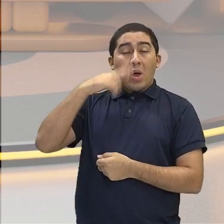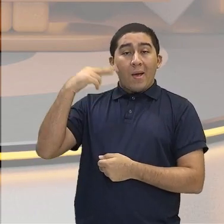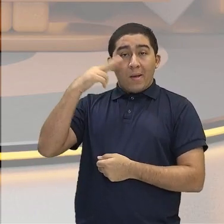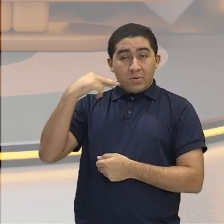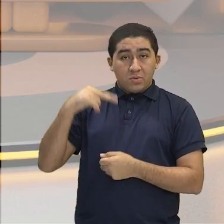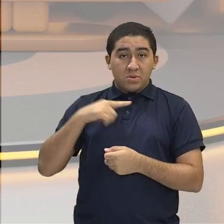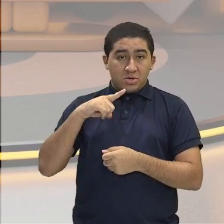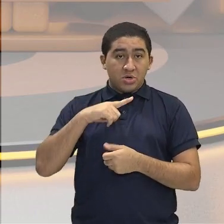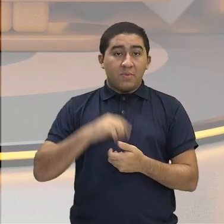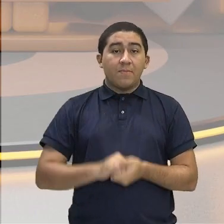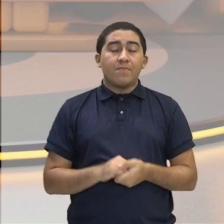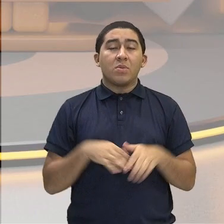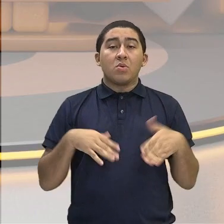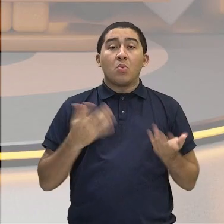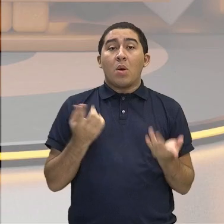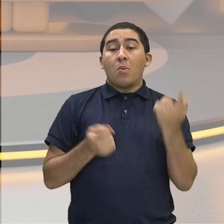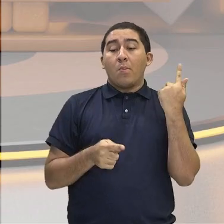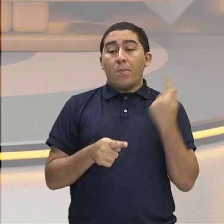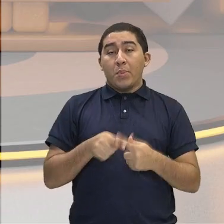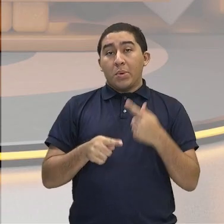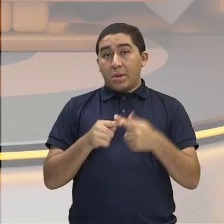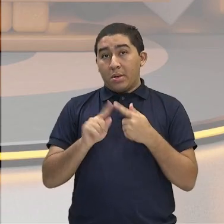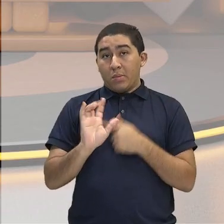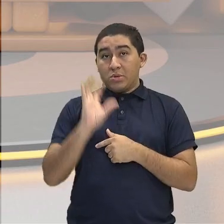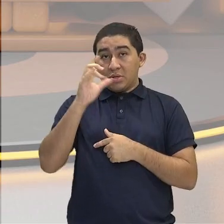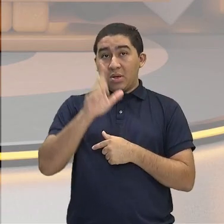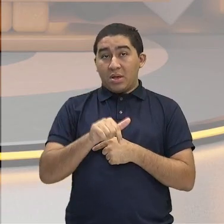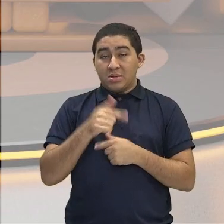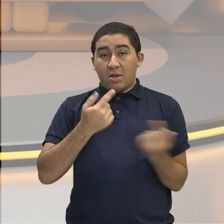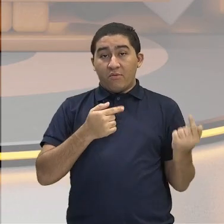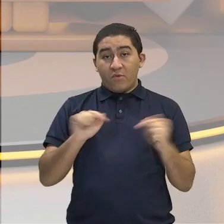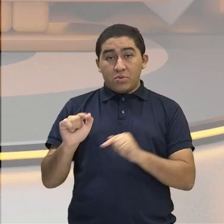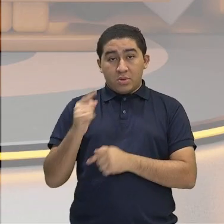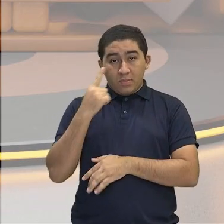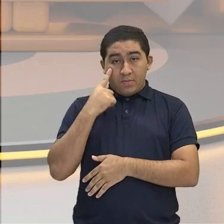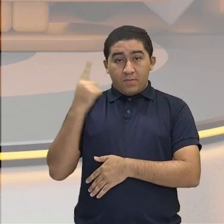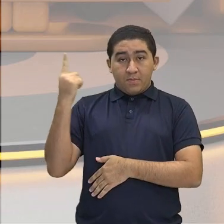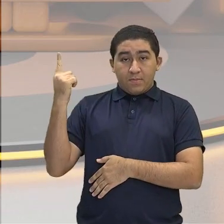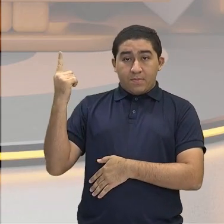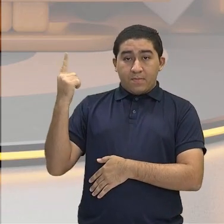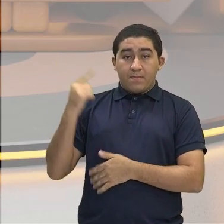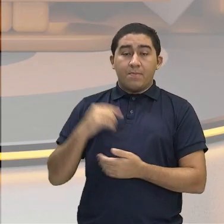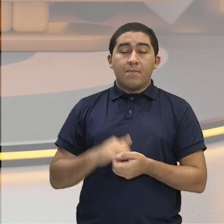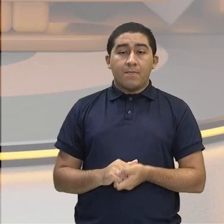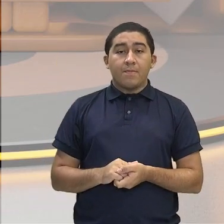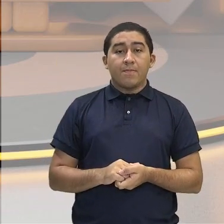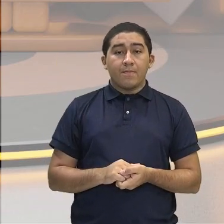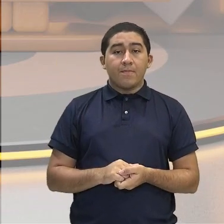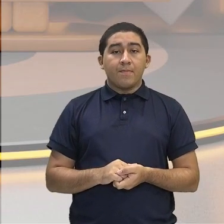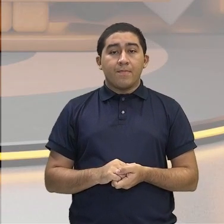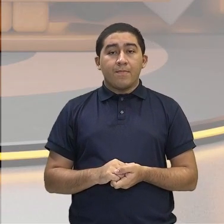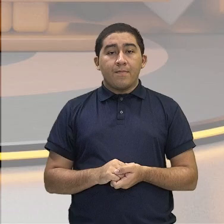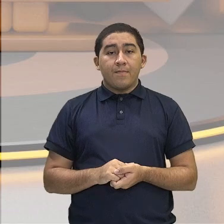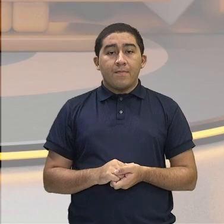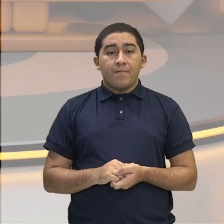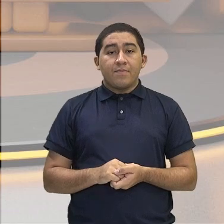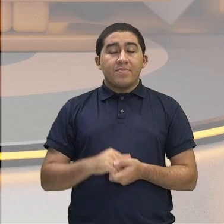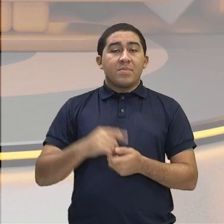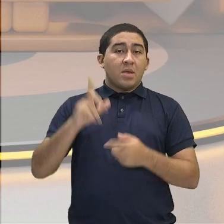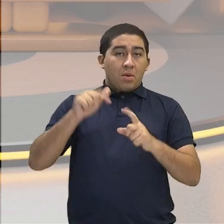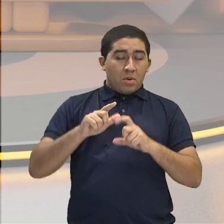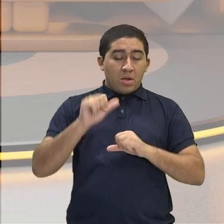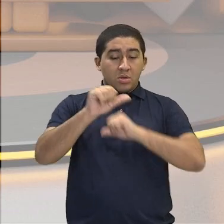Então, qual vai ser o motivo da Revolta da Vacina? Acompanhem comigo. Tem o seu motivo, reformas sanitárias com